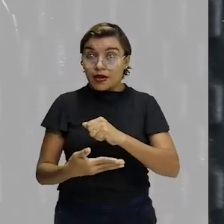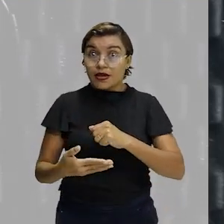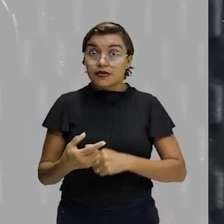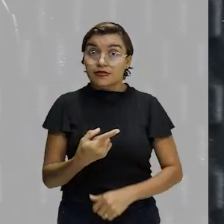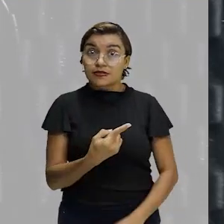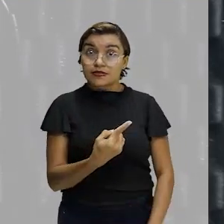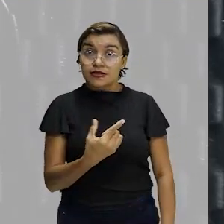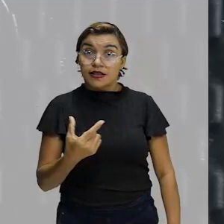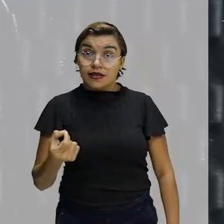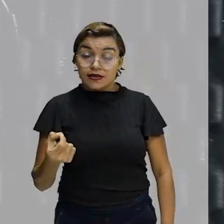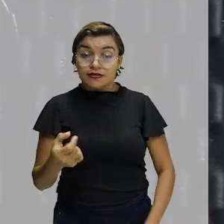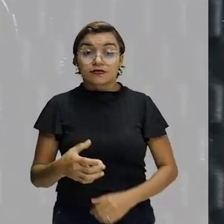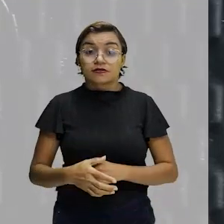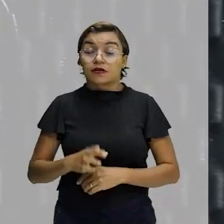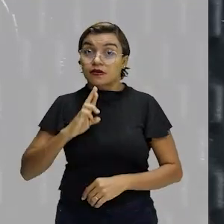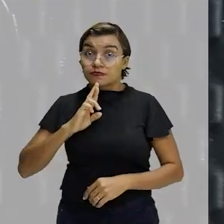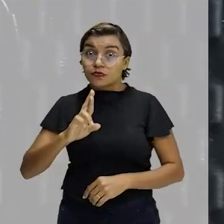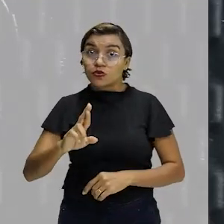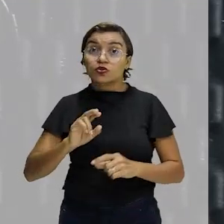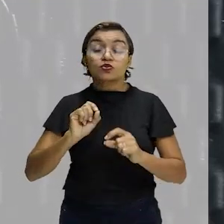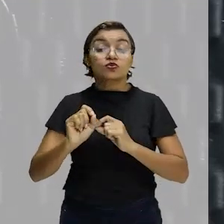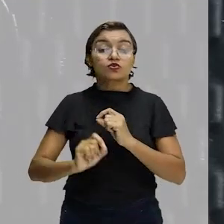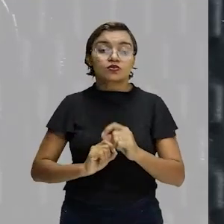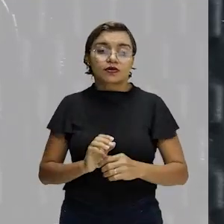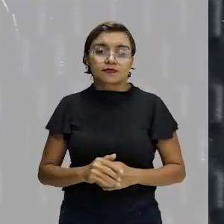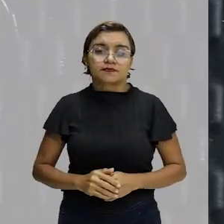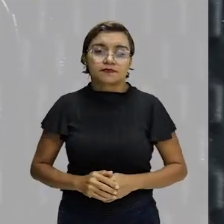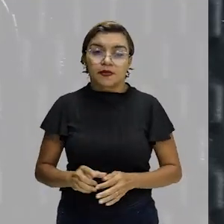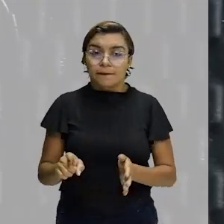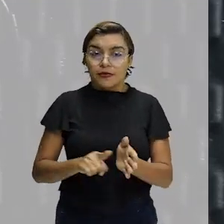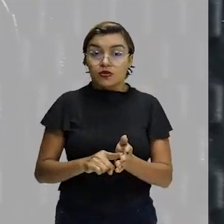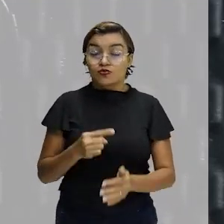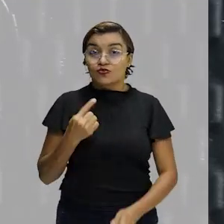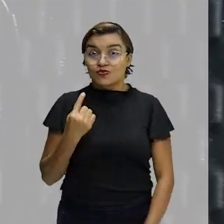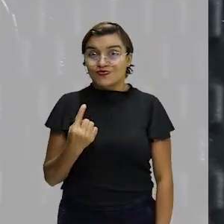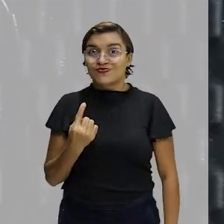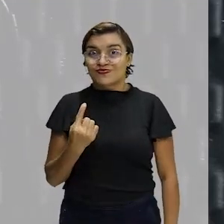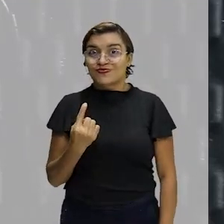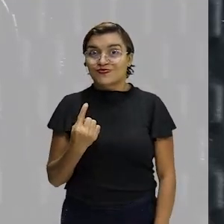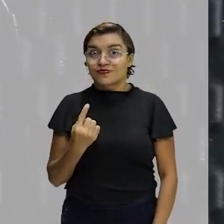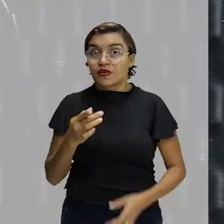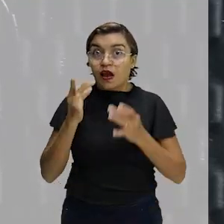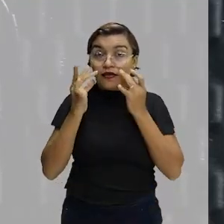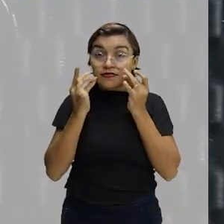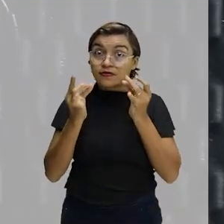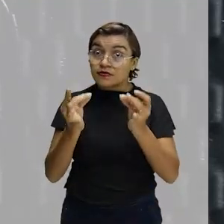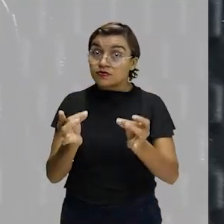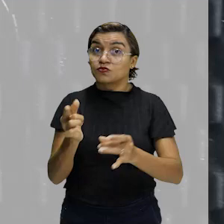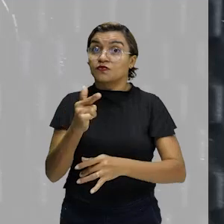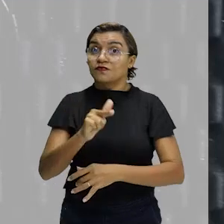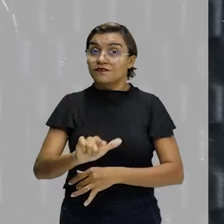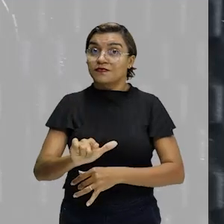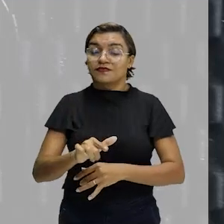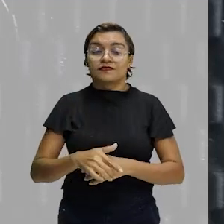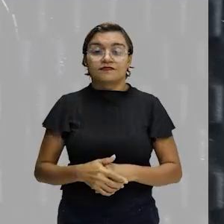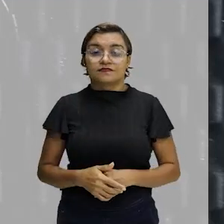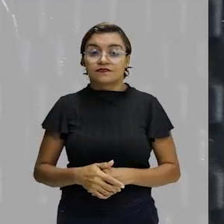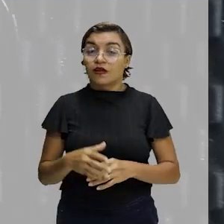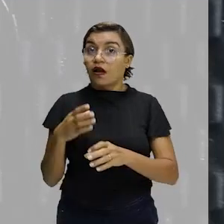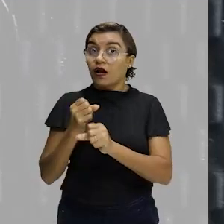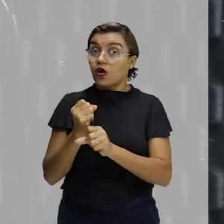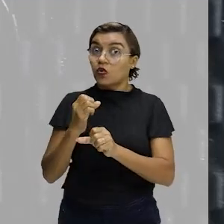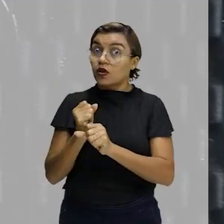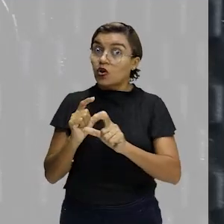resposta. No nosso caso, isso aqui corresponde a menos 1. Chama a tua atenção mais uma vez. Eu estou